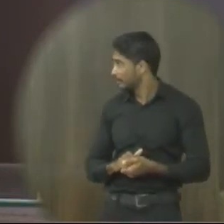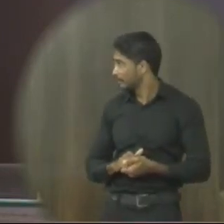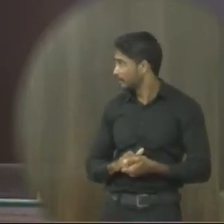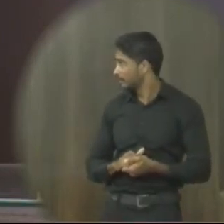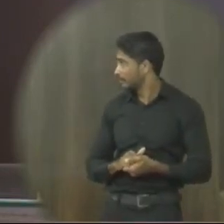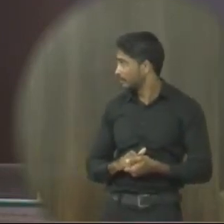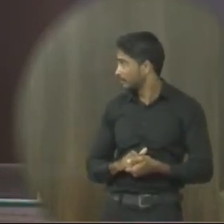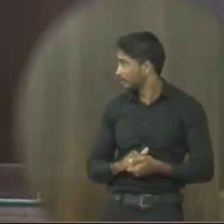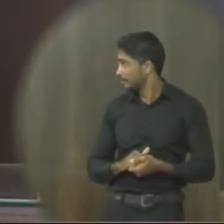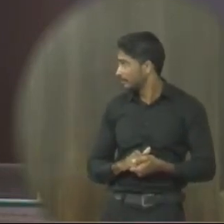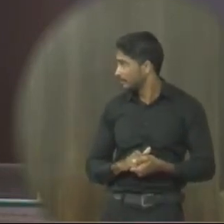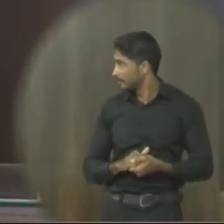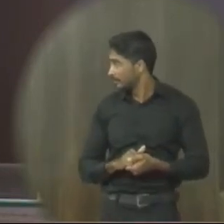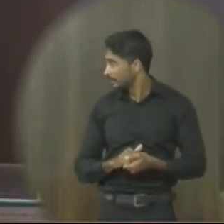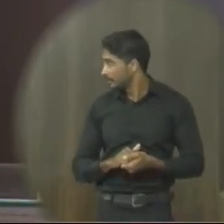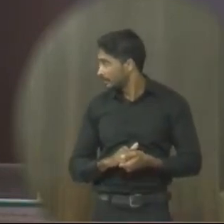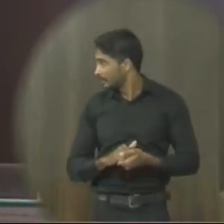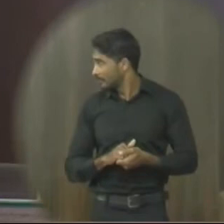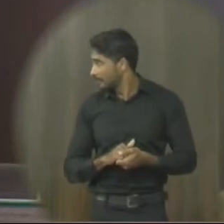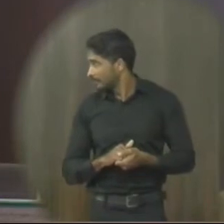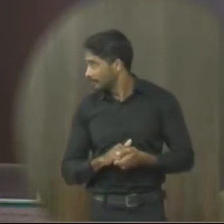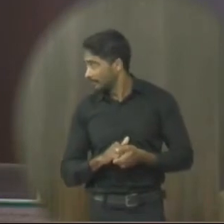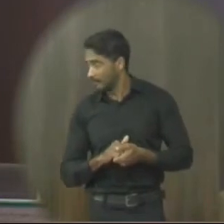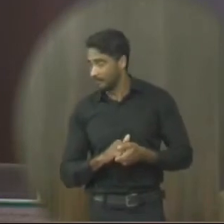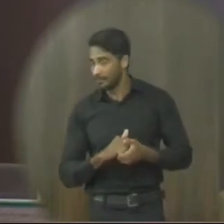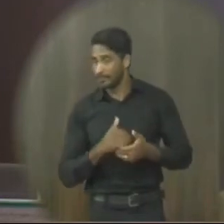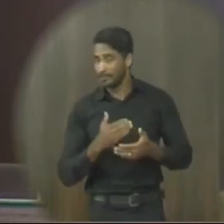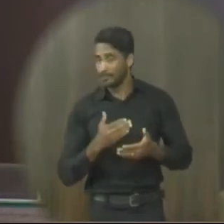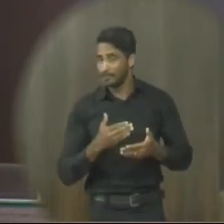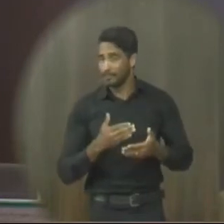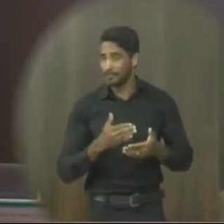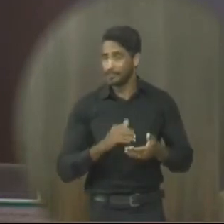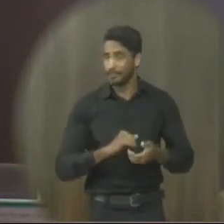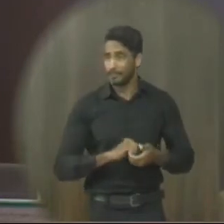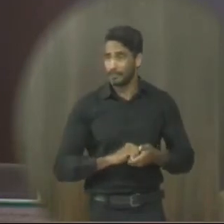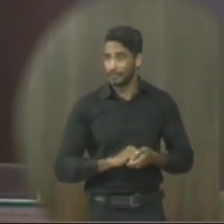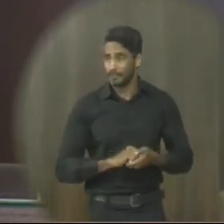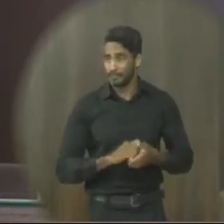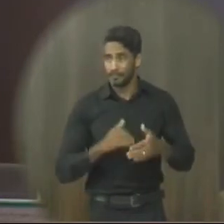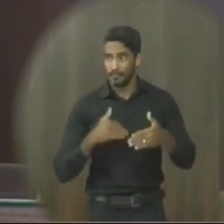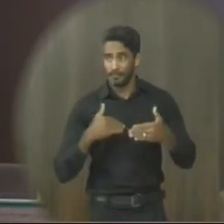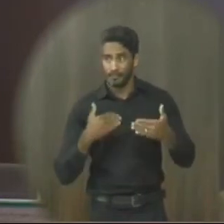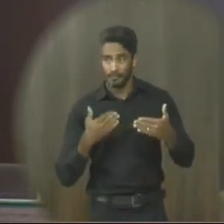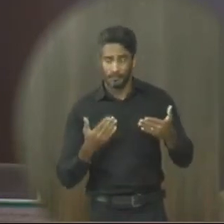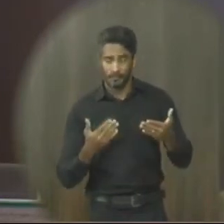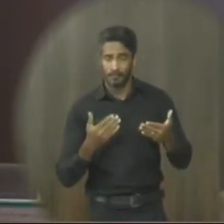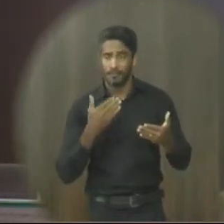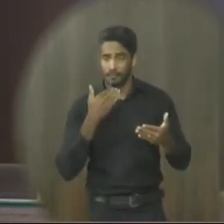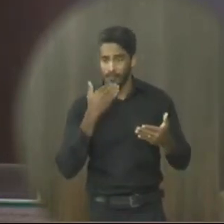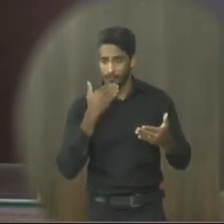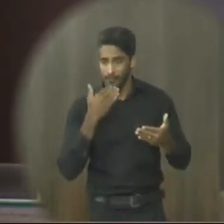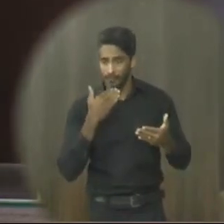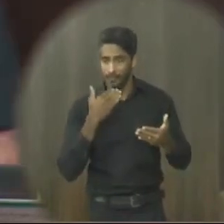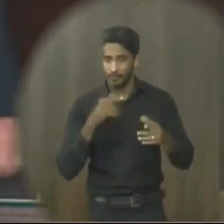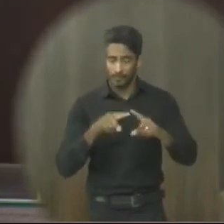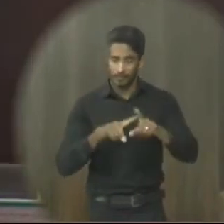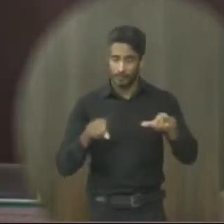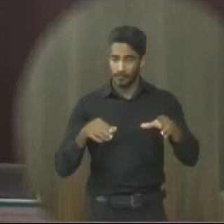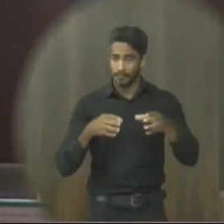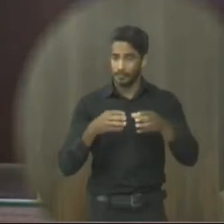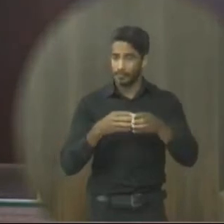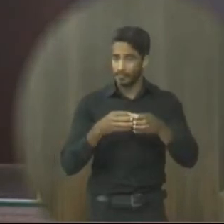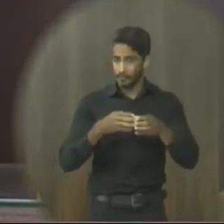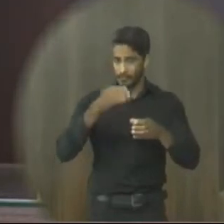Limitado ao exposto, confisco a atenção da Vossa Excelência. Nesse termo, se pediu o deferimento. Sala de sessão da